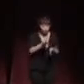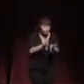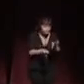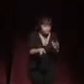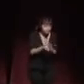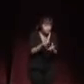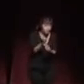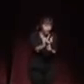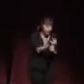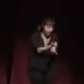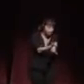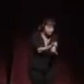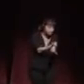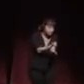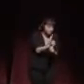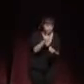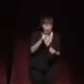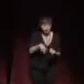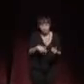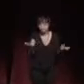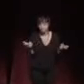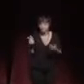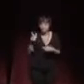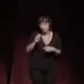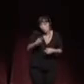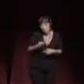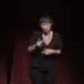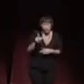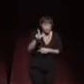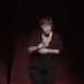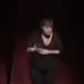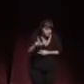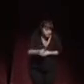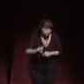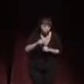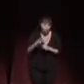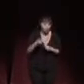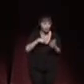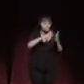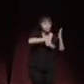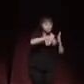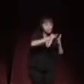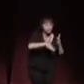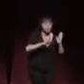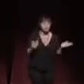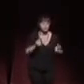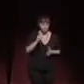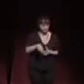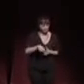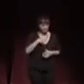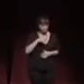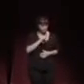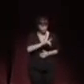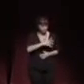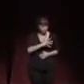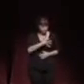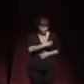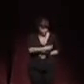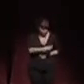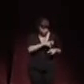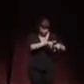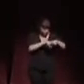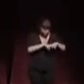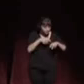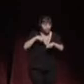seja literária, plástica, o que for. Não tenho certeza de que a resposta seja por amor ao meu filho, eu vou tomar um tempo